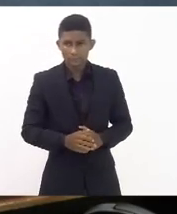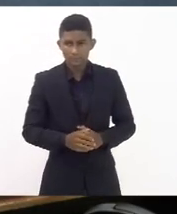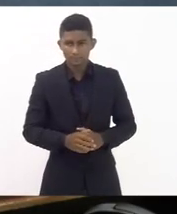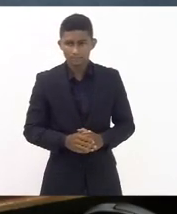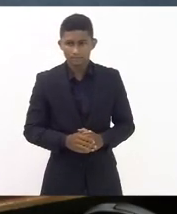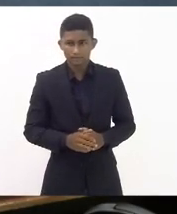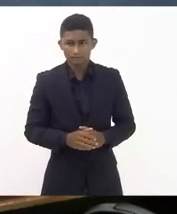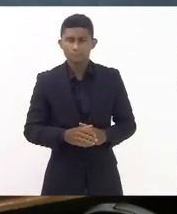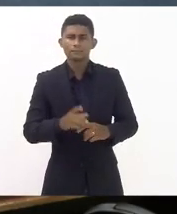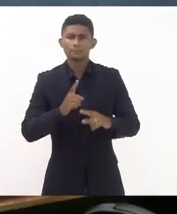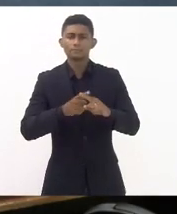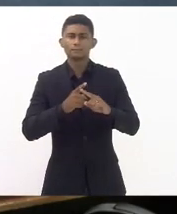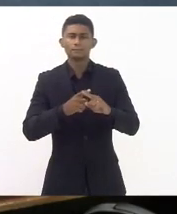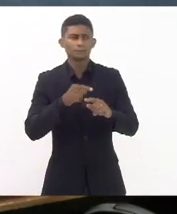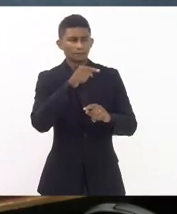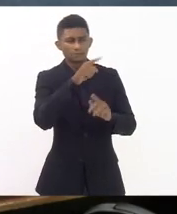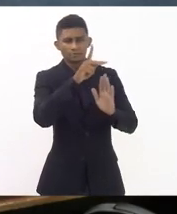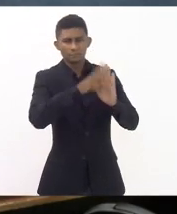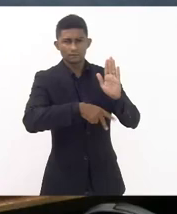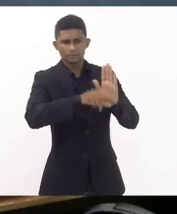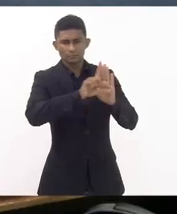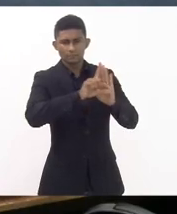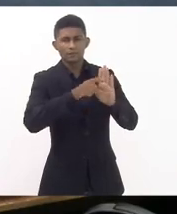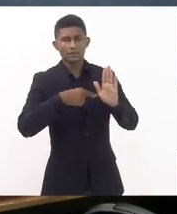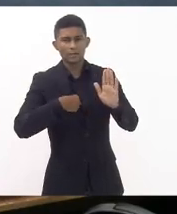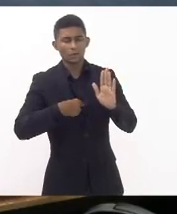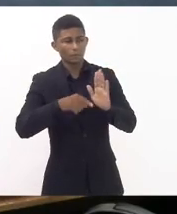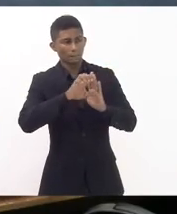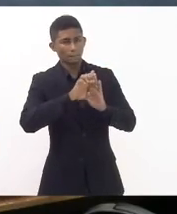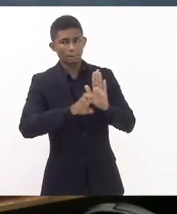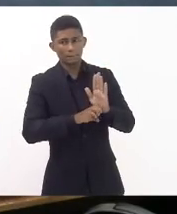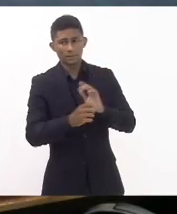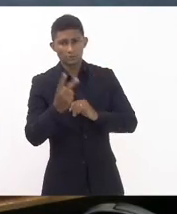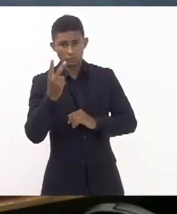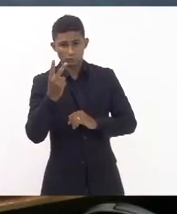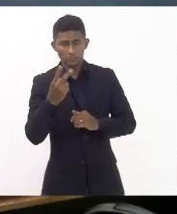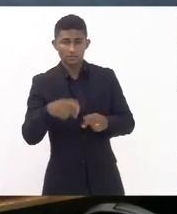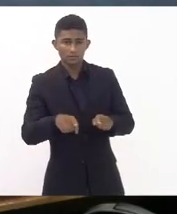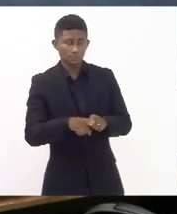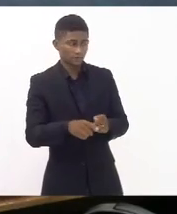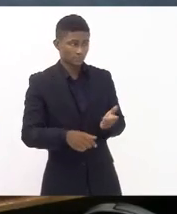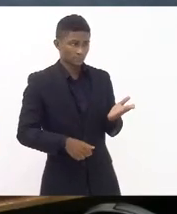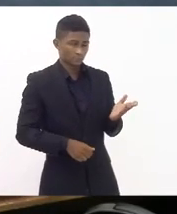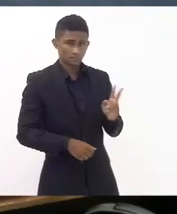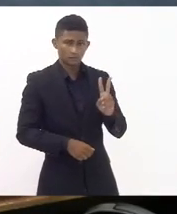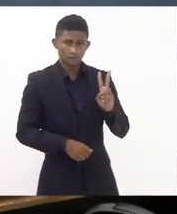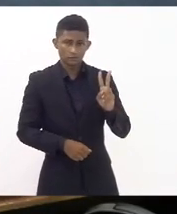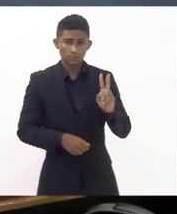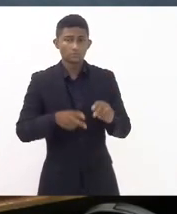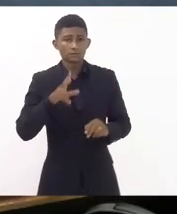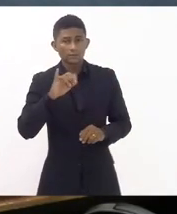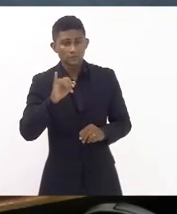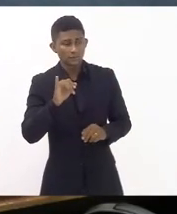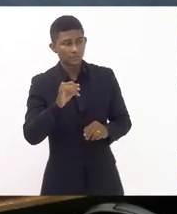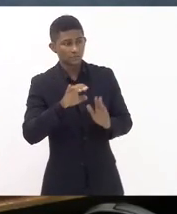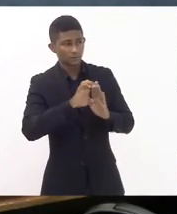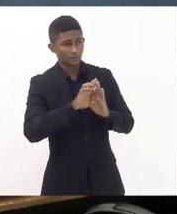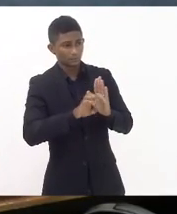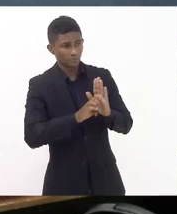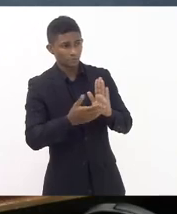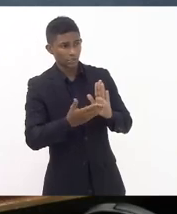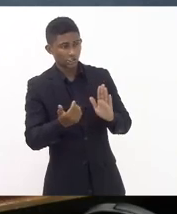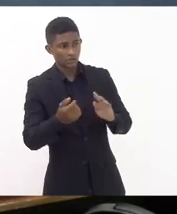Neste projeto eu fiz 2 emendas e você fez 2. Se a gente retirar a emenda, aprova. É